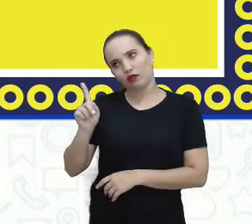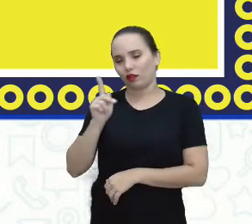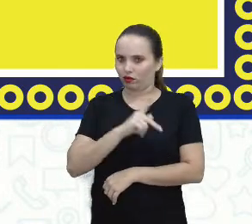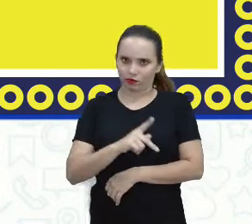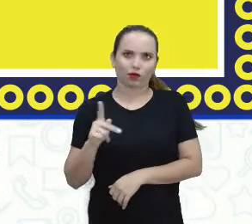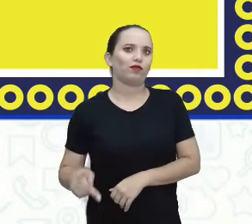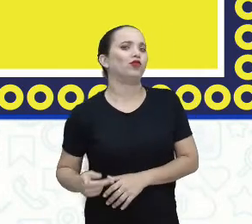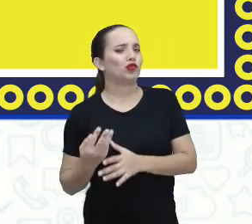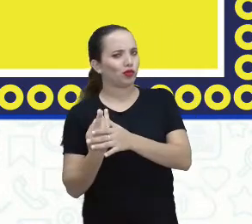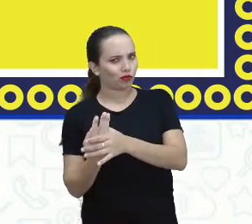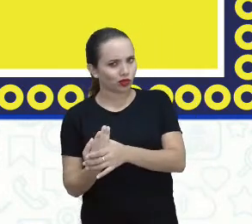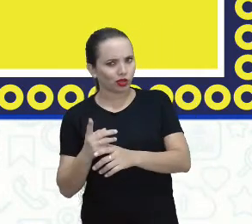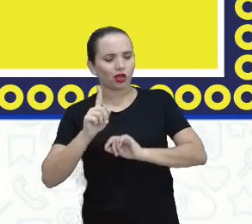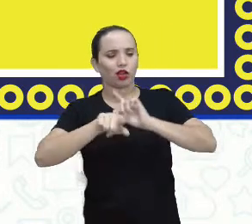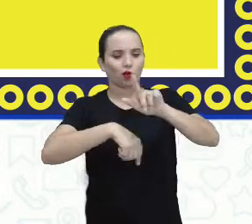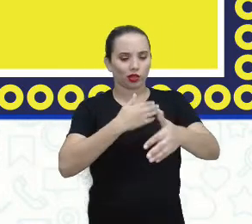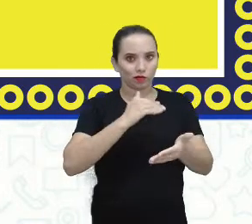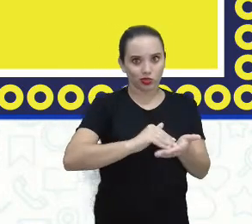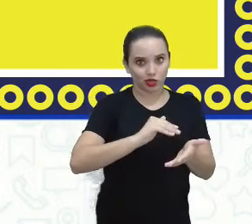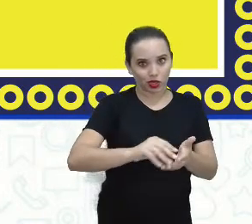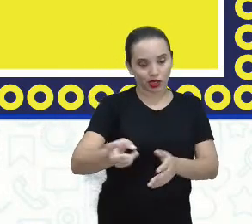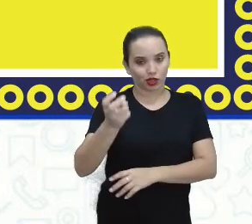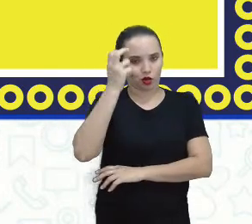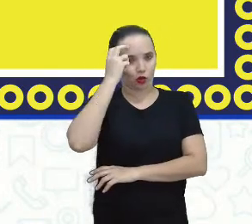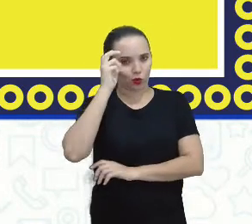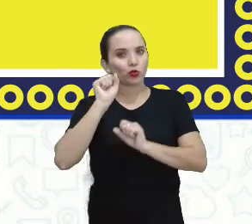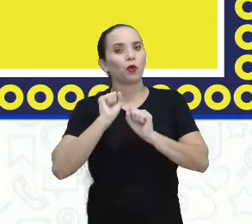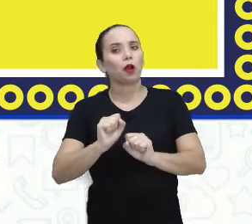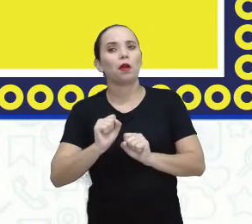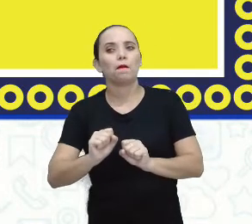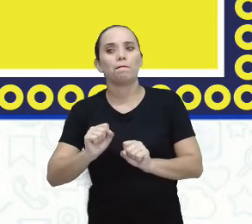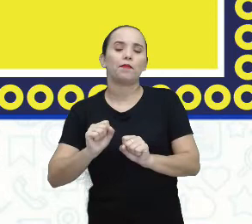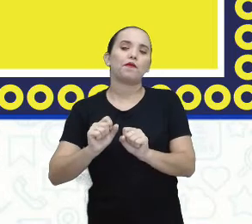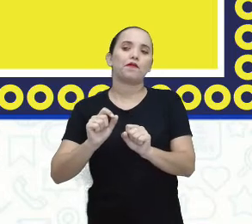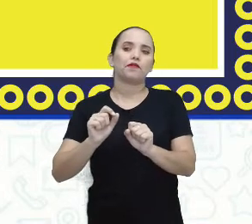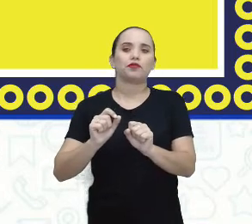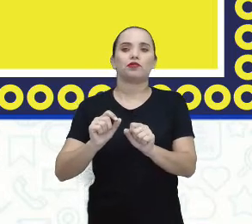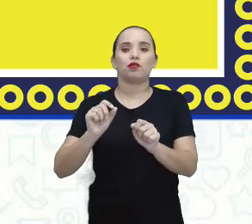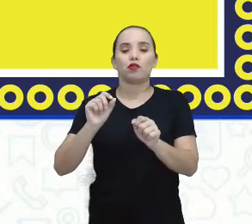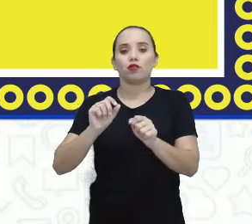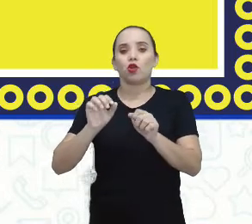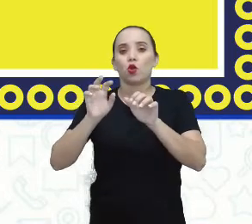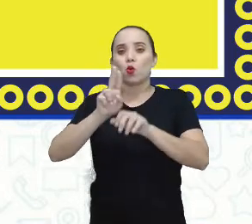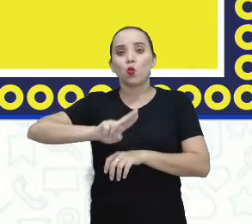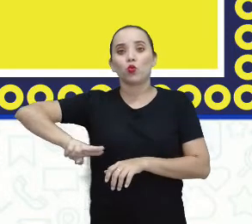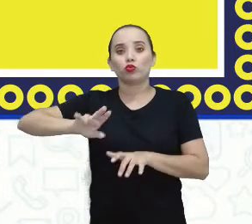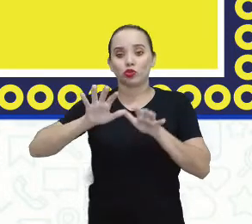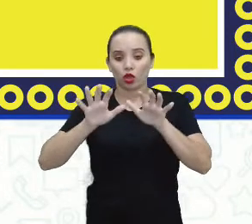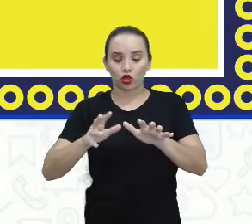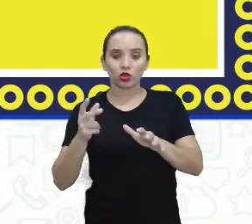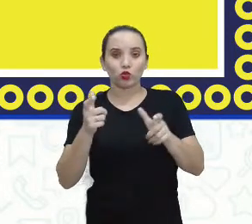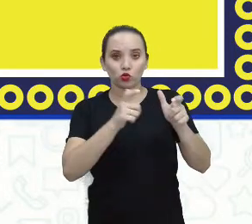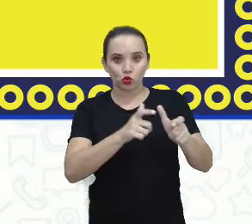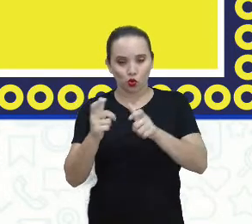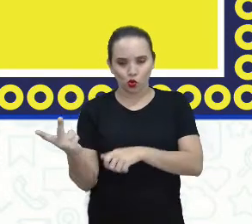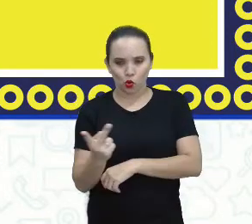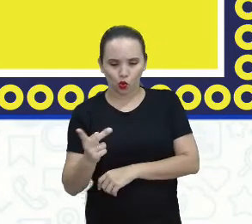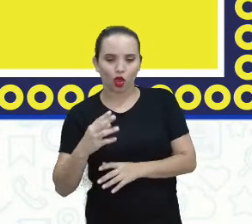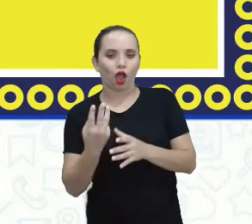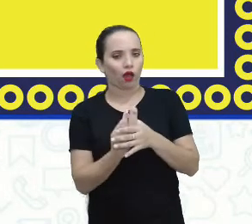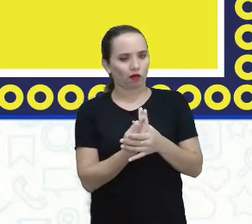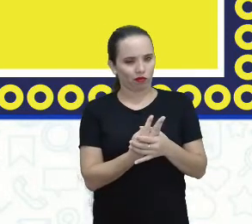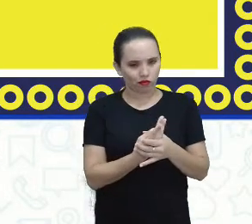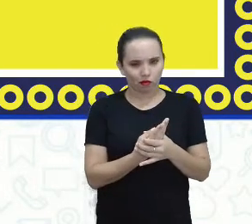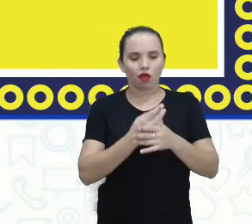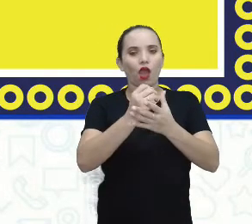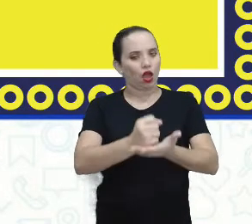depois ele foi secretário de Cultura, ele pôde se utilizar dessas estruturas, né? A UFPE apoiou todo o